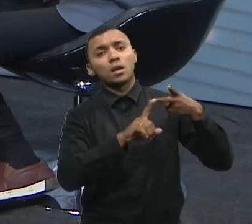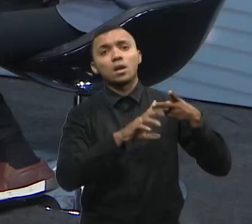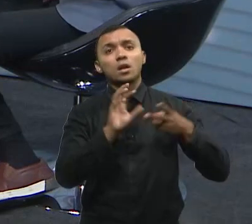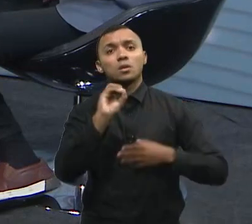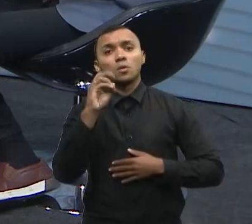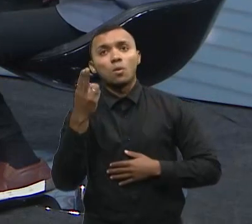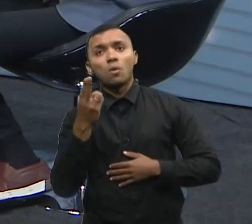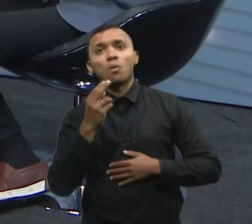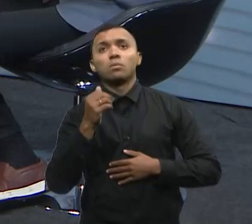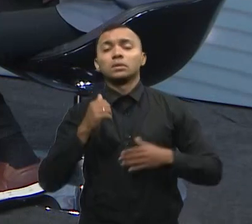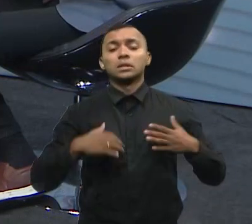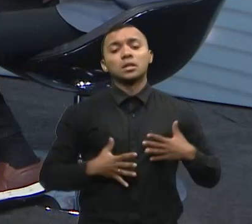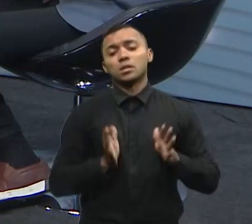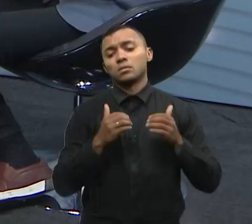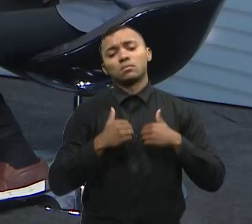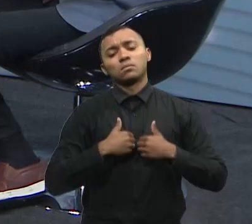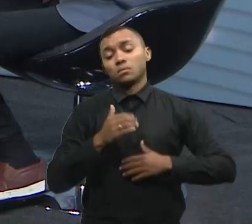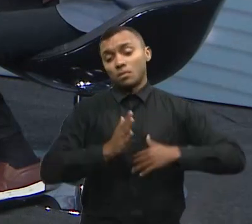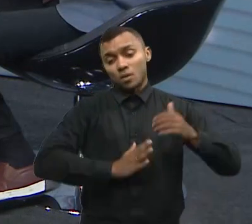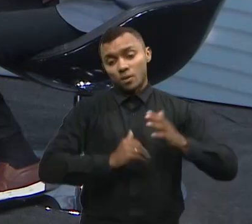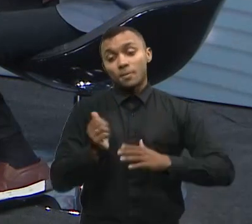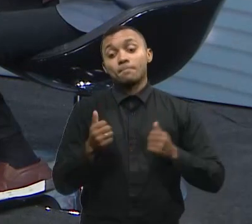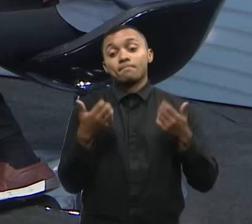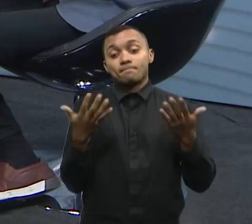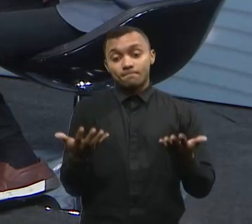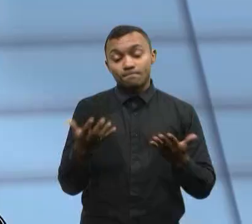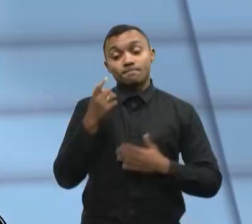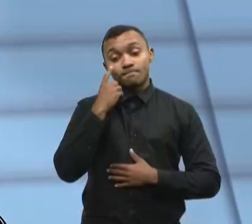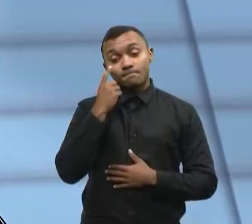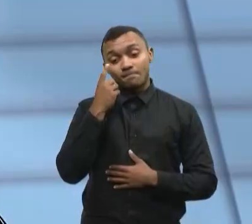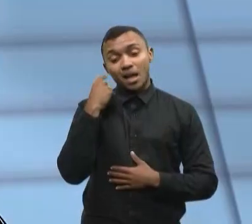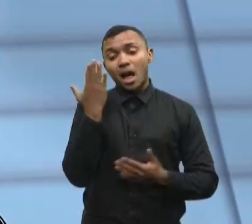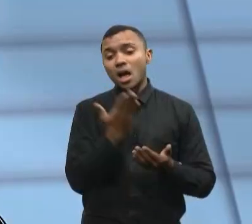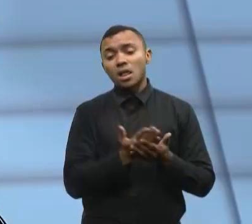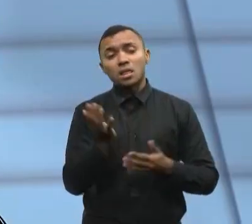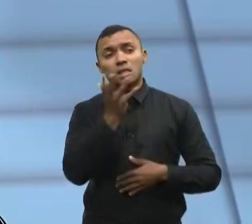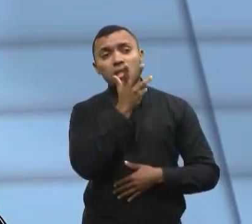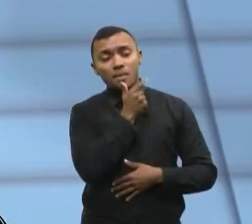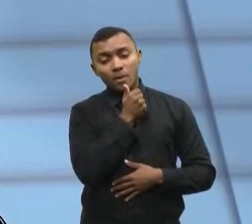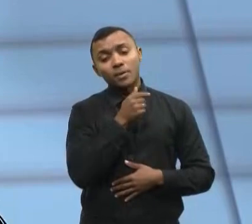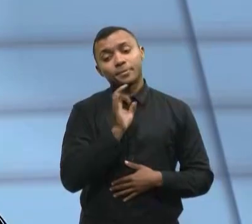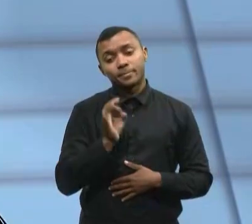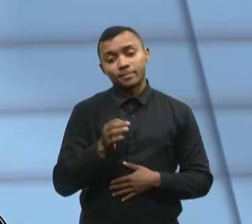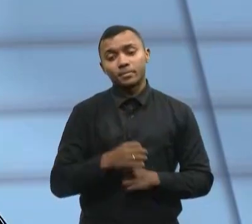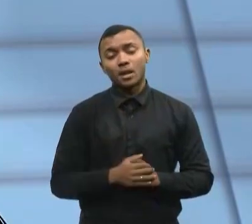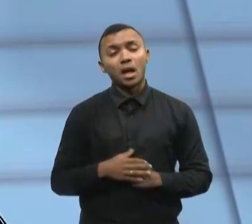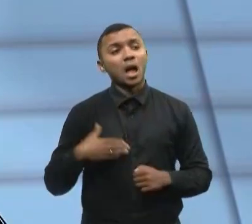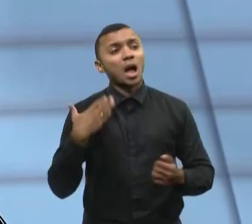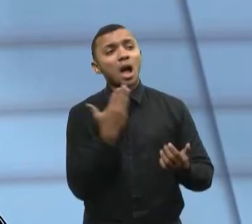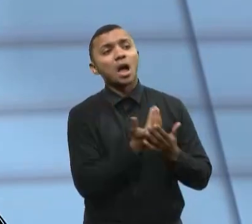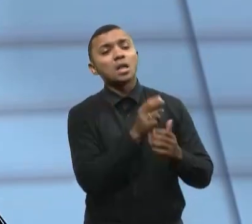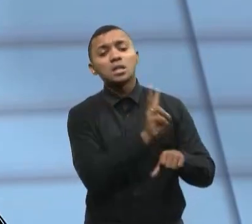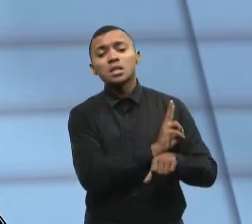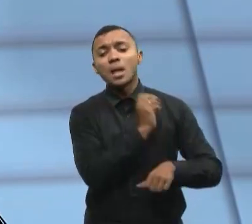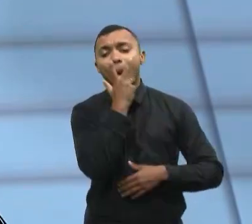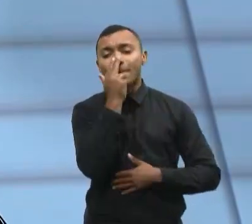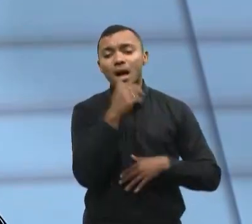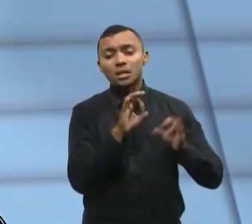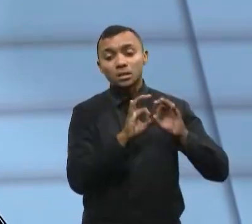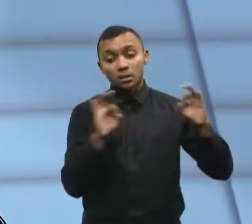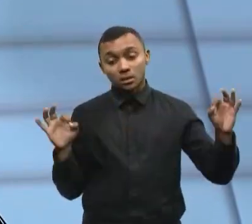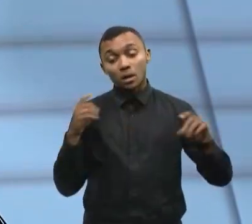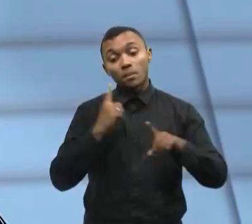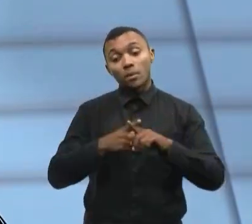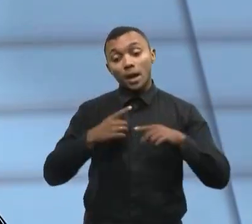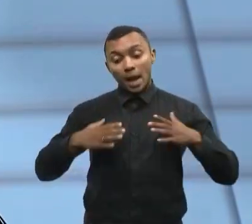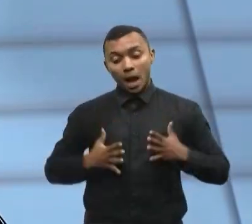né? Então, exatamente por isso que ainda um pouco distante, porque o autismo, o transtorno do